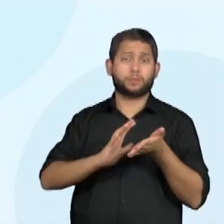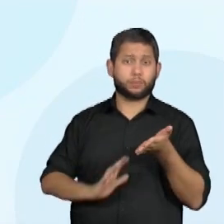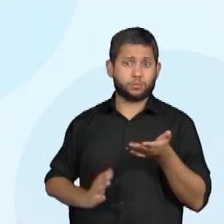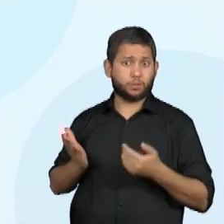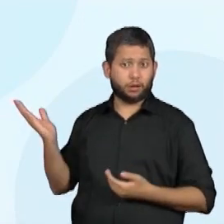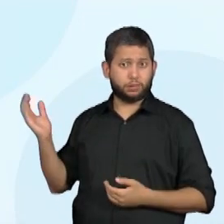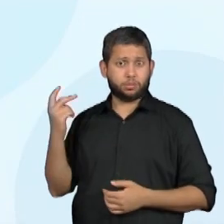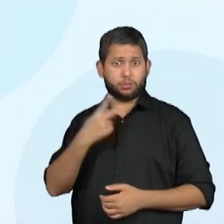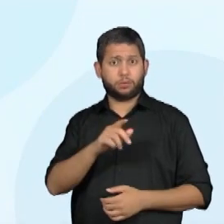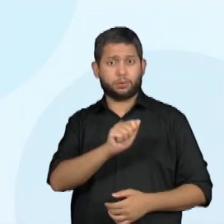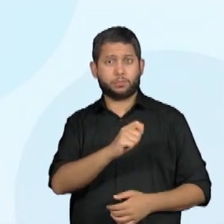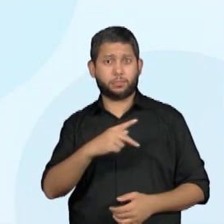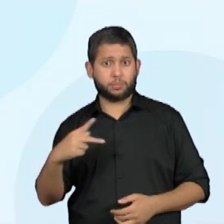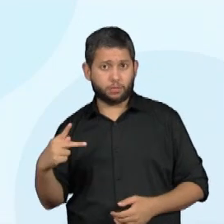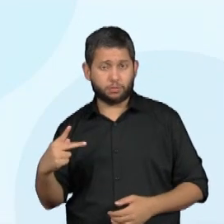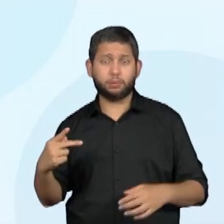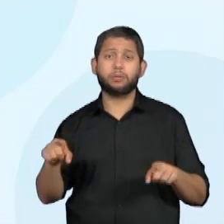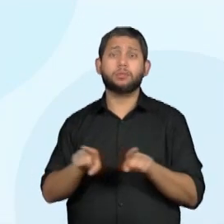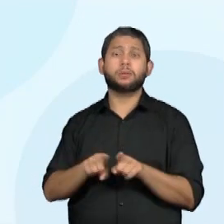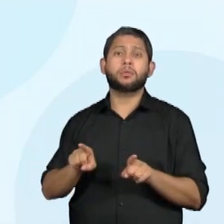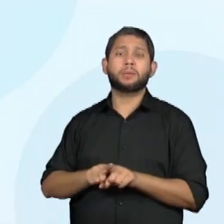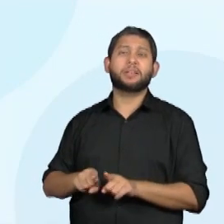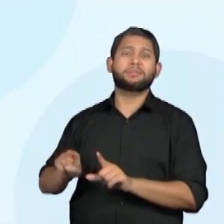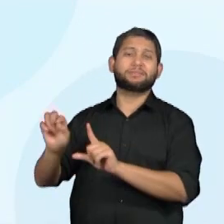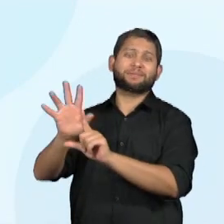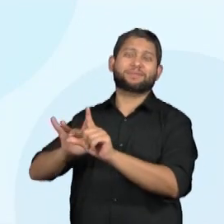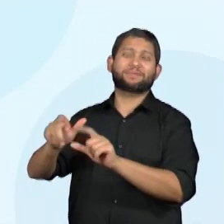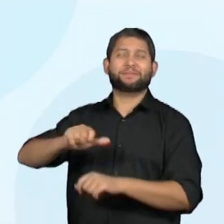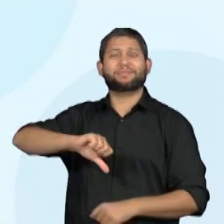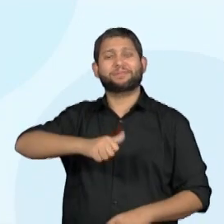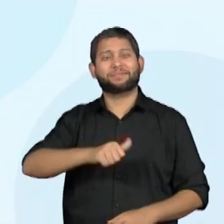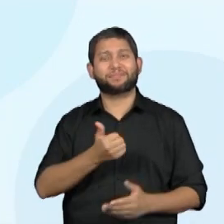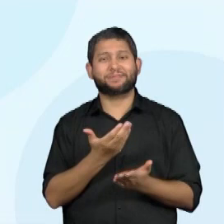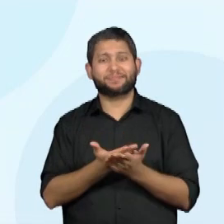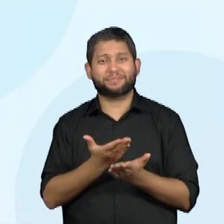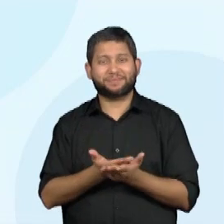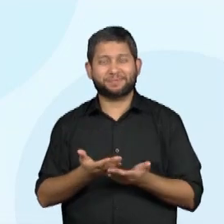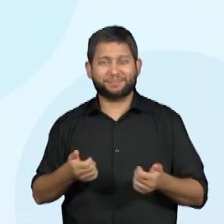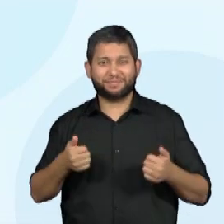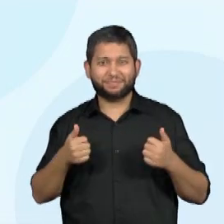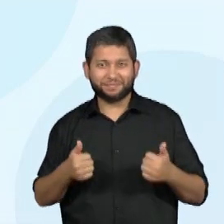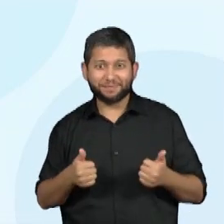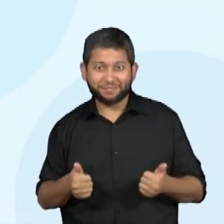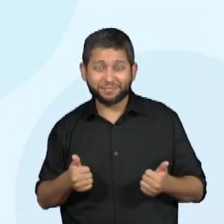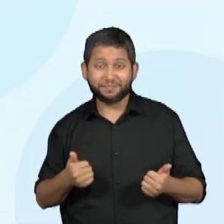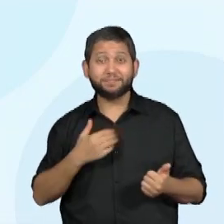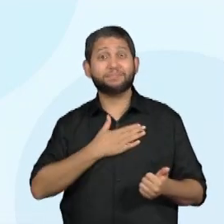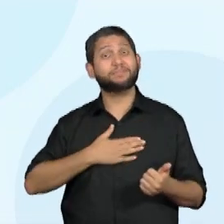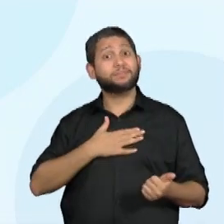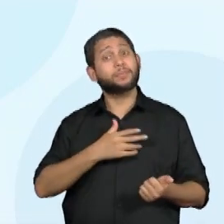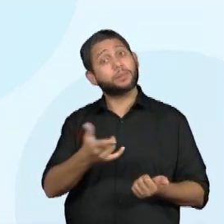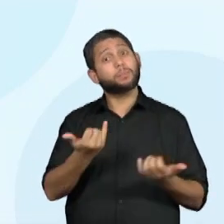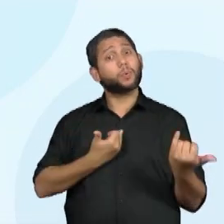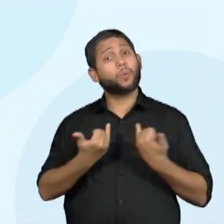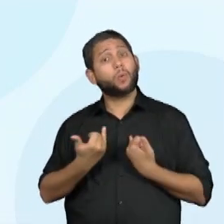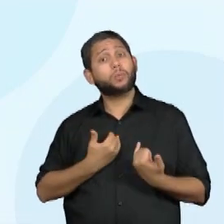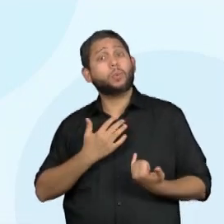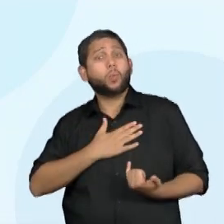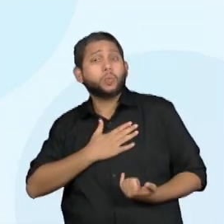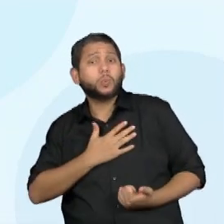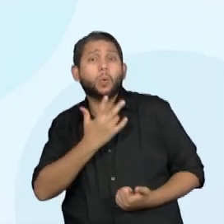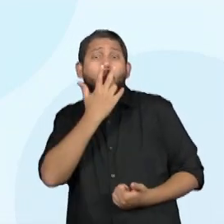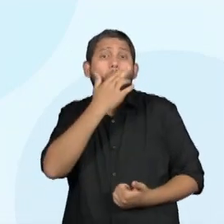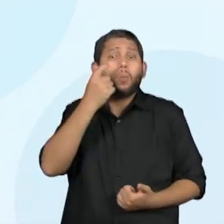estará no aplicativo e eu peço que vocês realizem a avaliação dessa aula e me contem o que vocês acharam